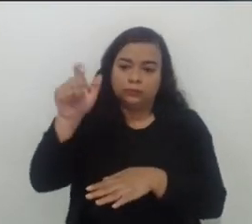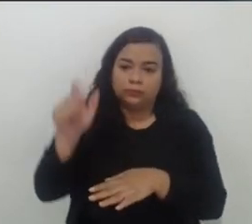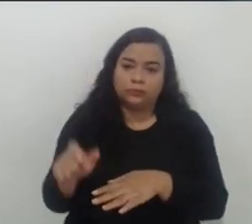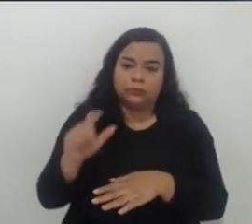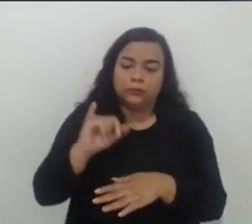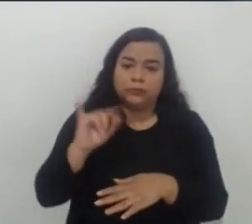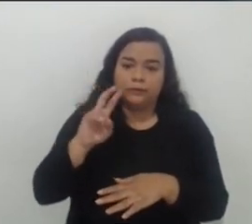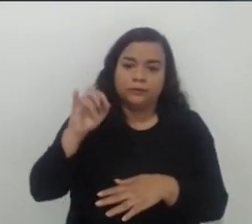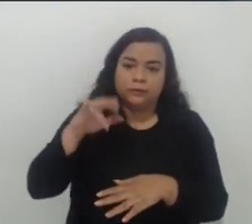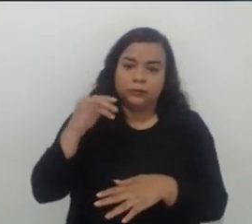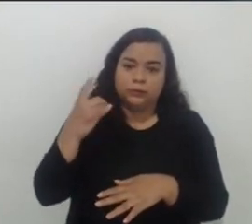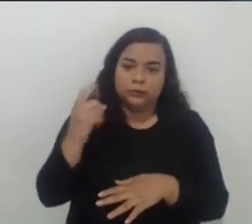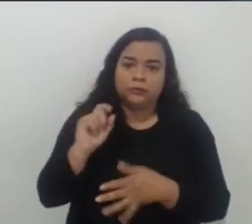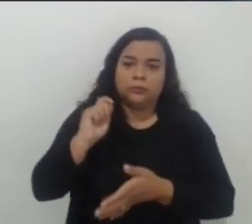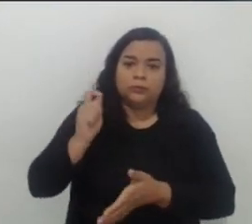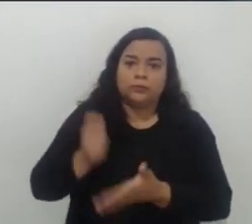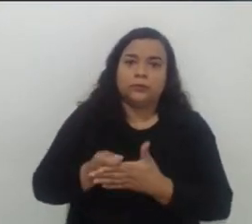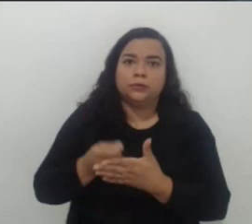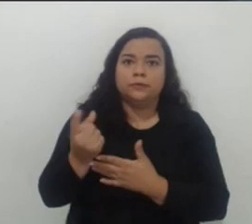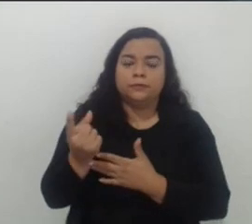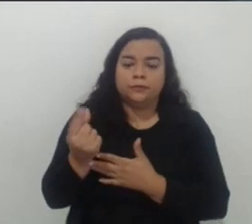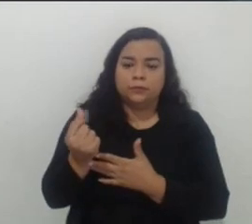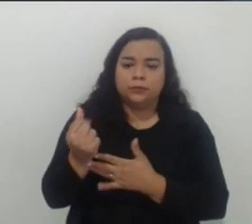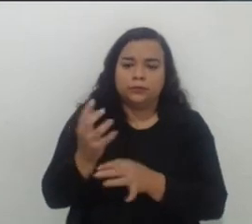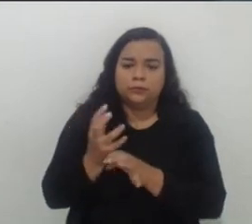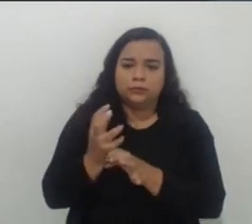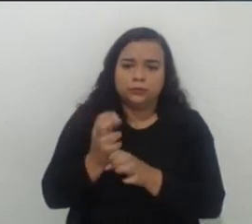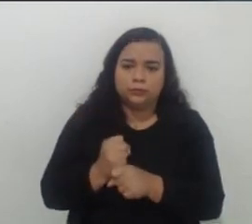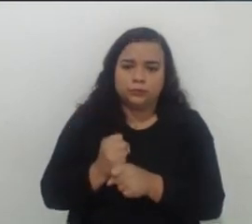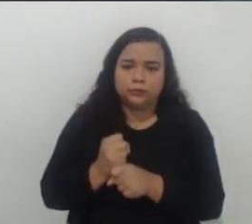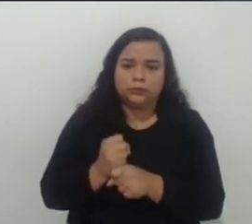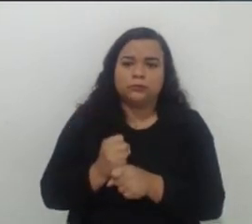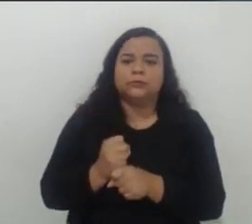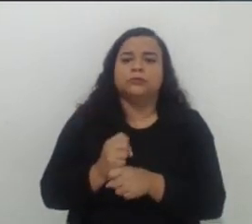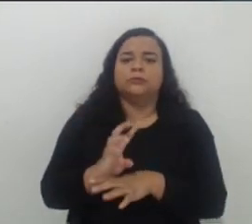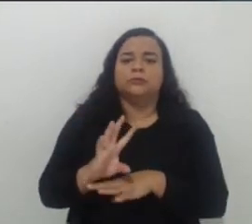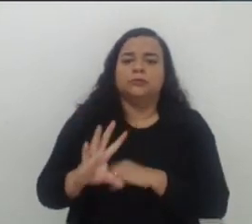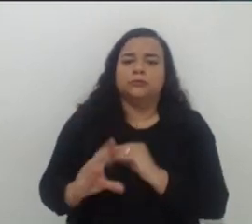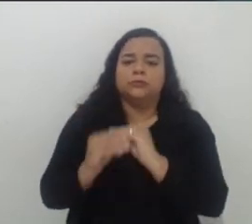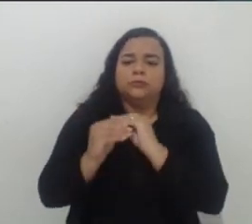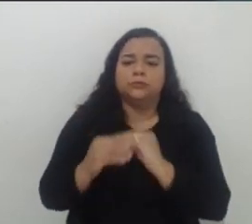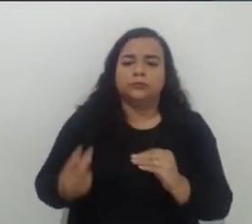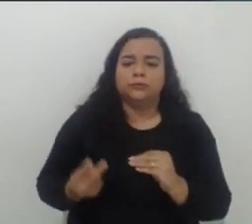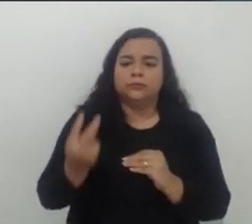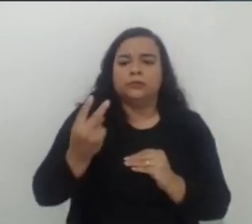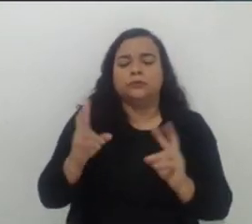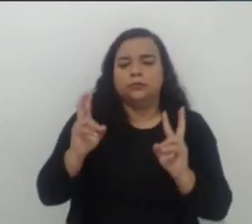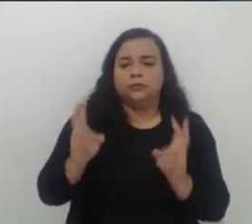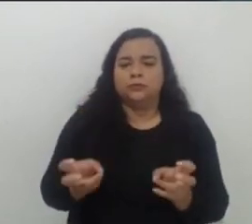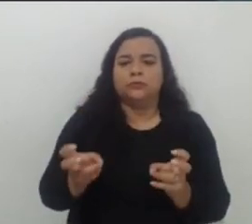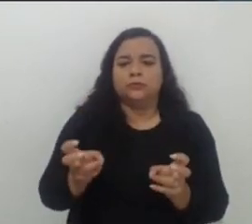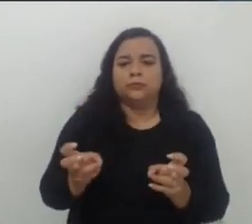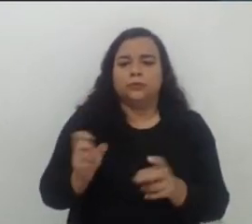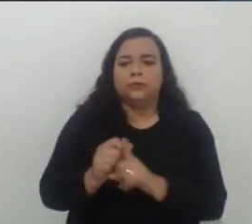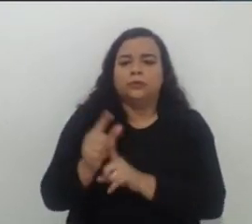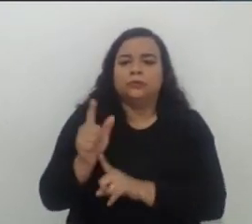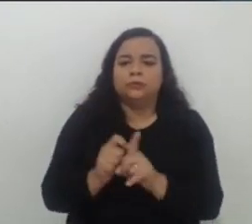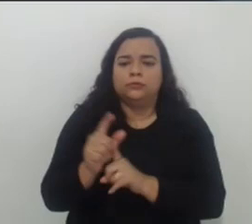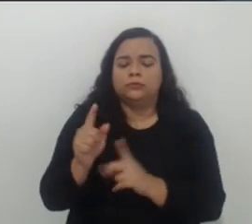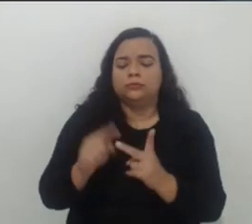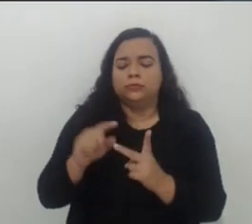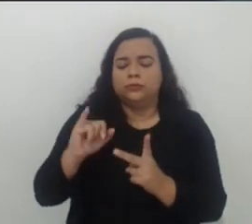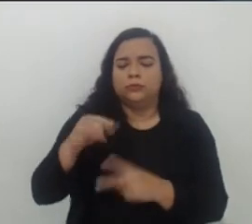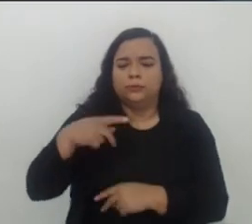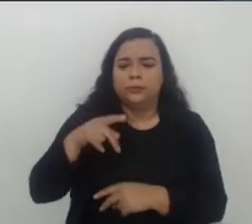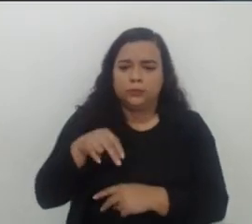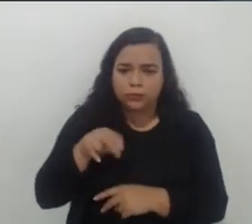a importância pleiteada inicial, acrescidas dos valores referentes aos aluguéis de IPTU,